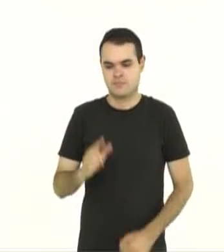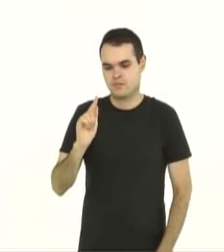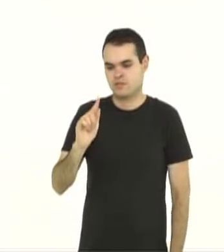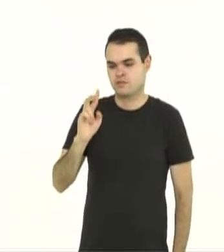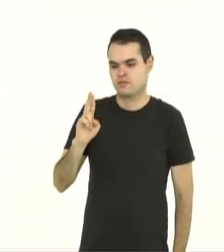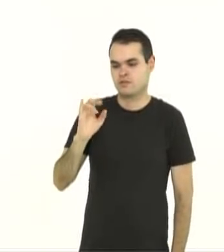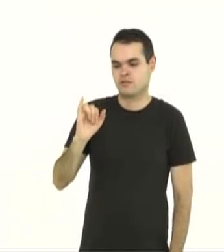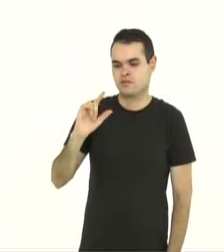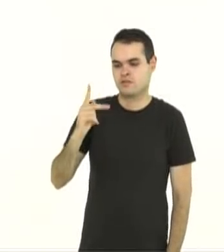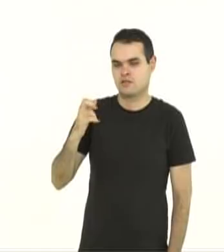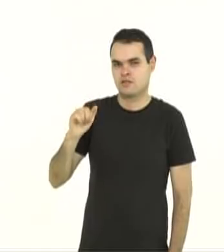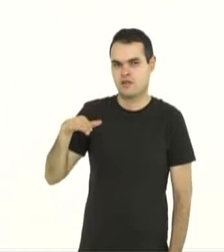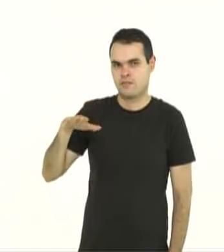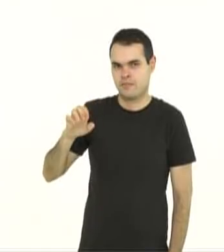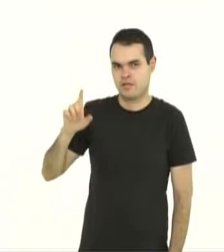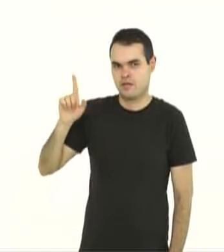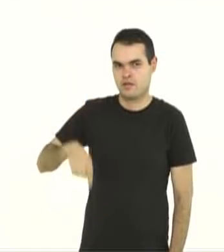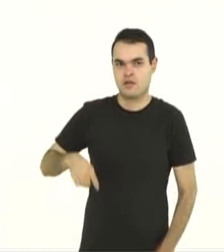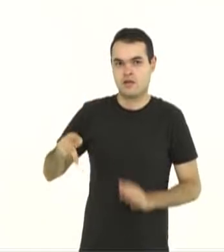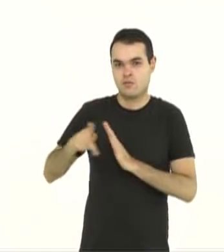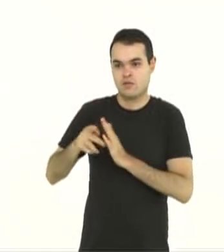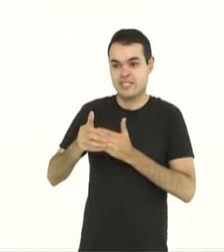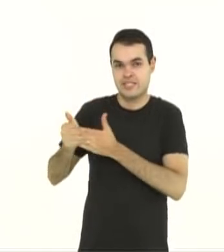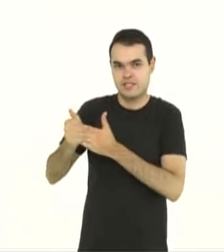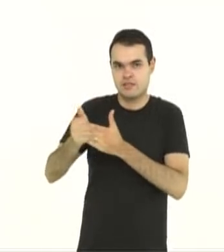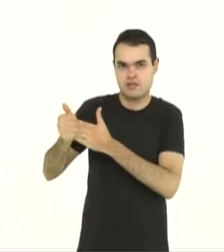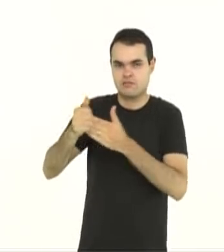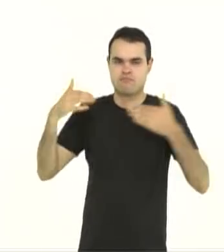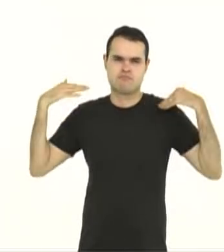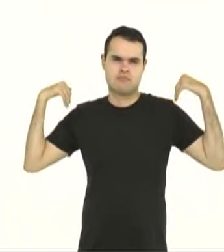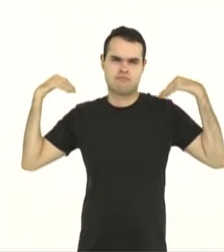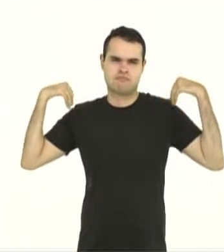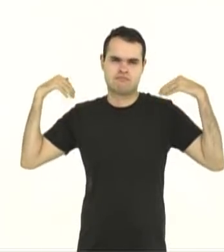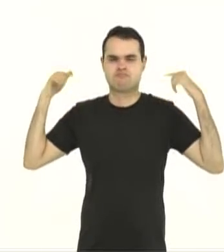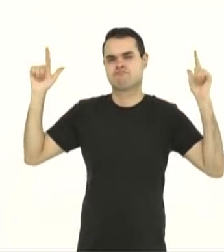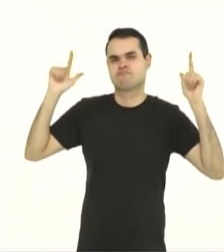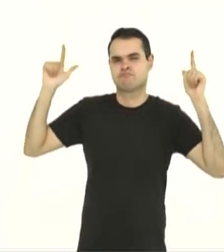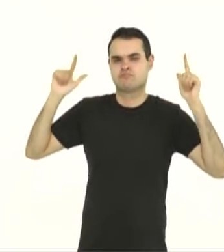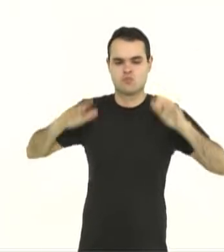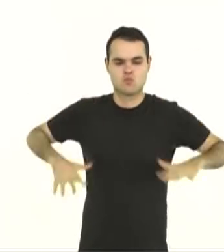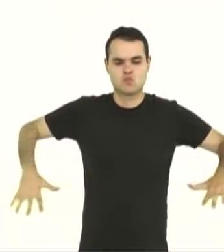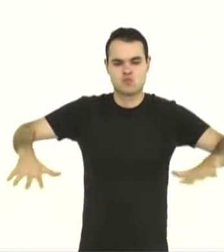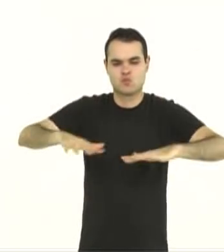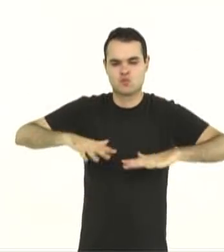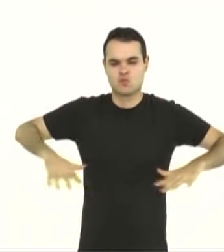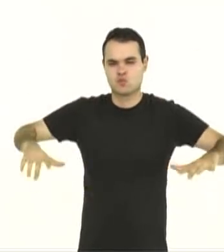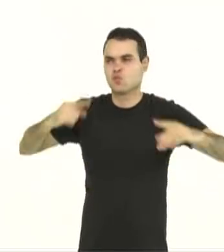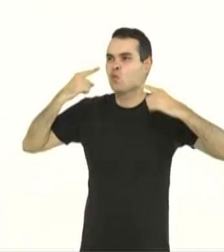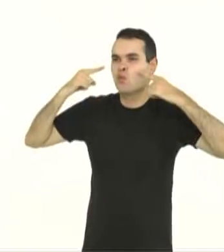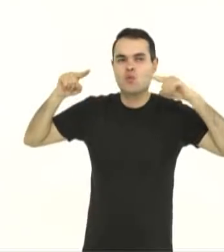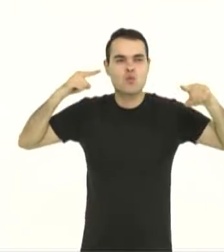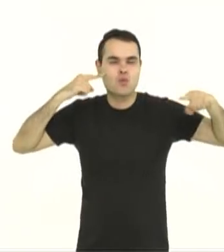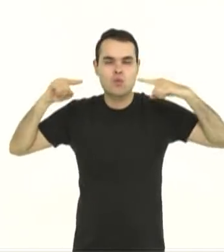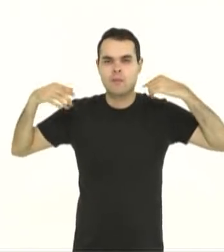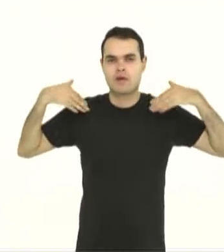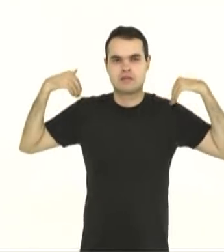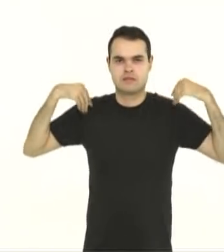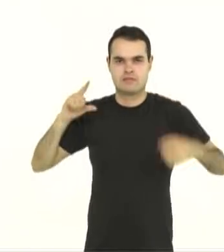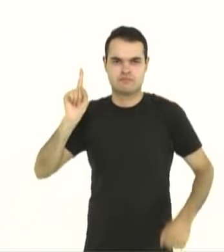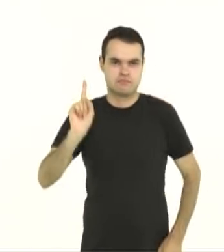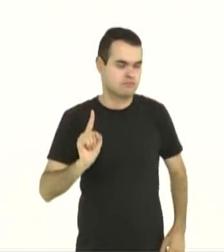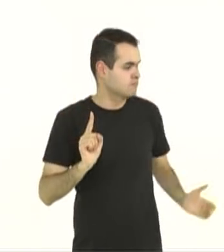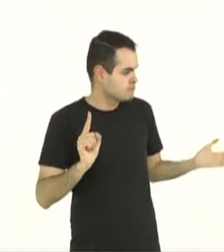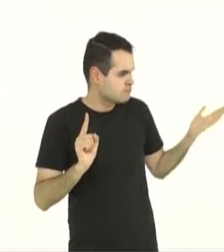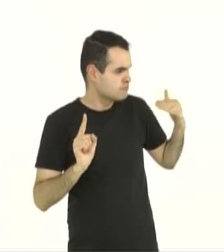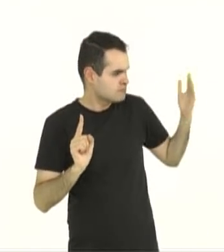Guilherme trabalha como um guia, né? Em um parque turístico, tá? Nas visitas guiadas por ele, as